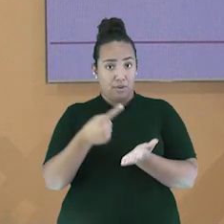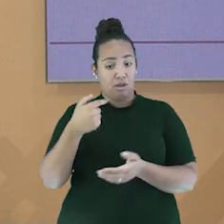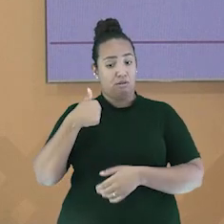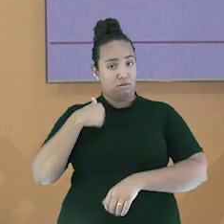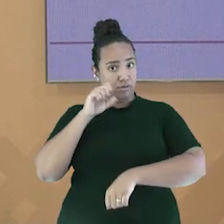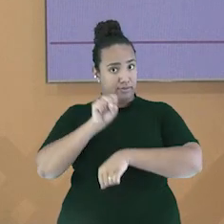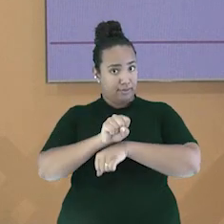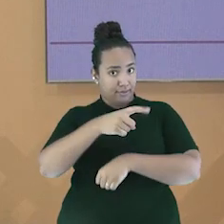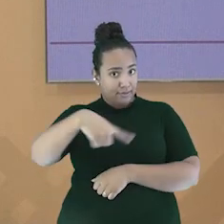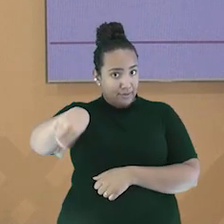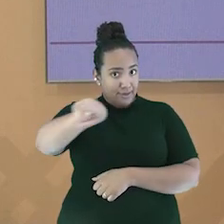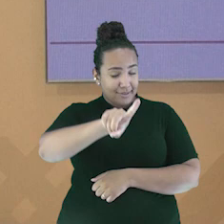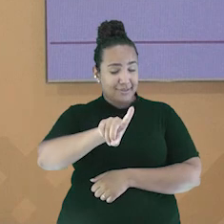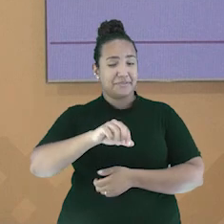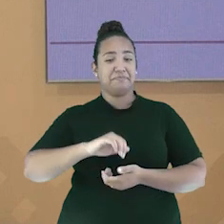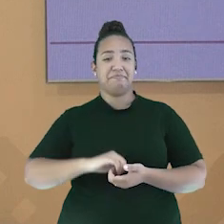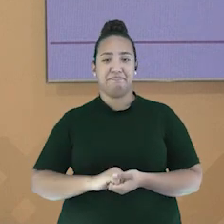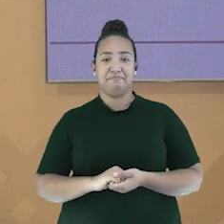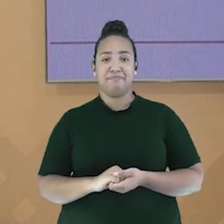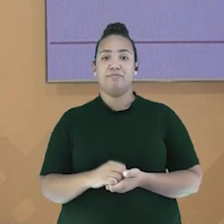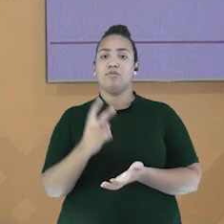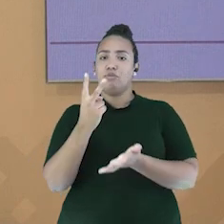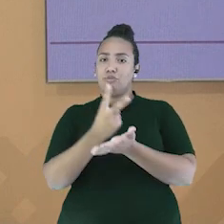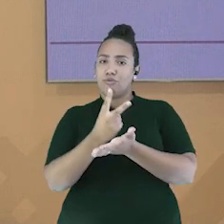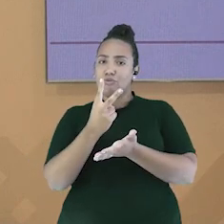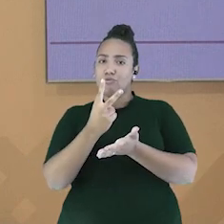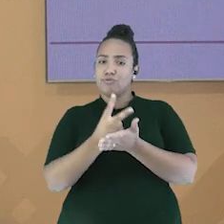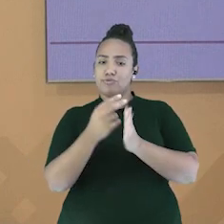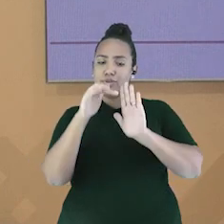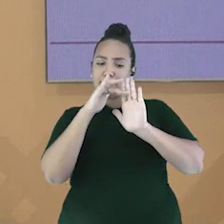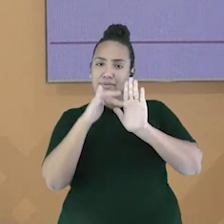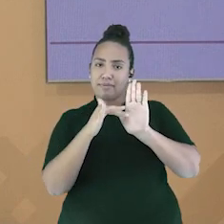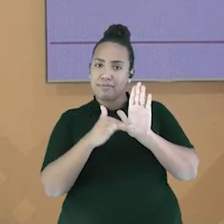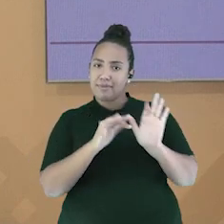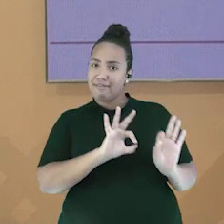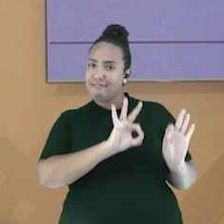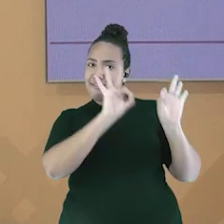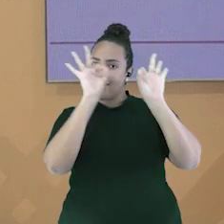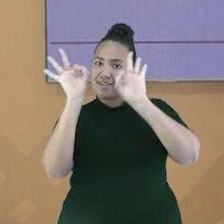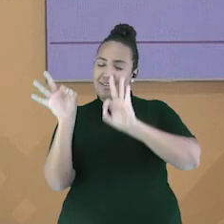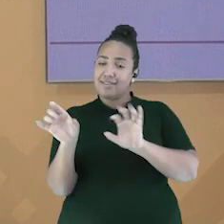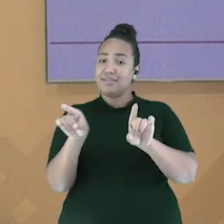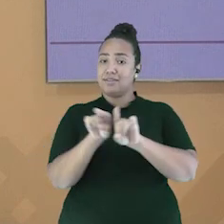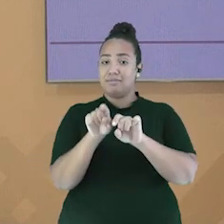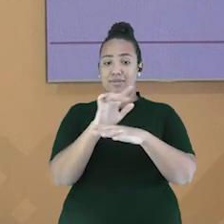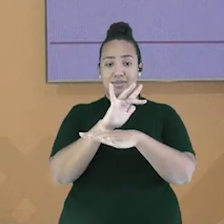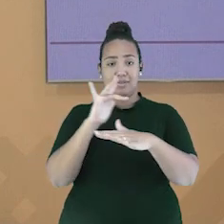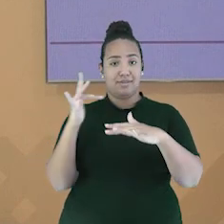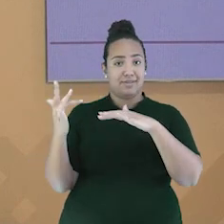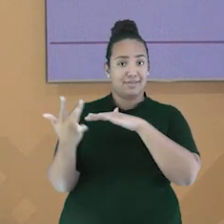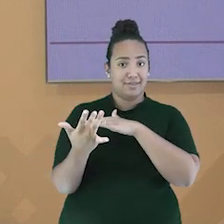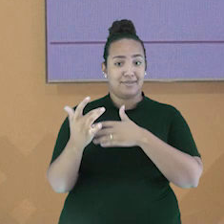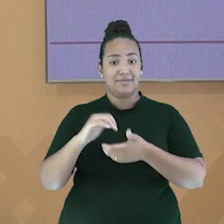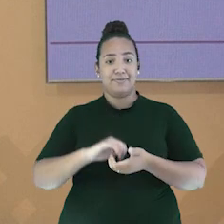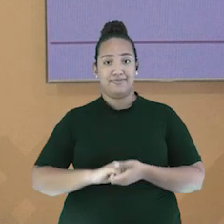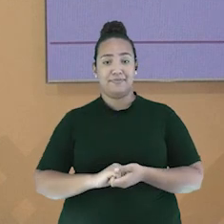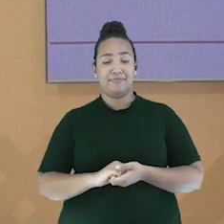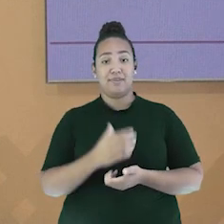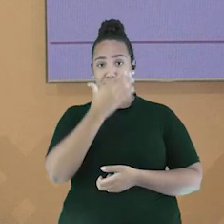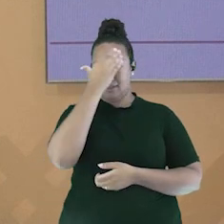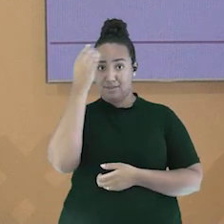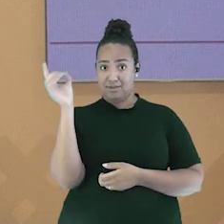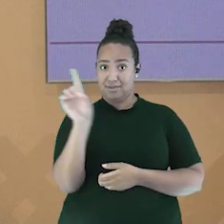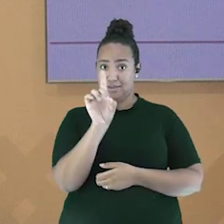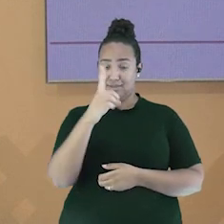te esperar continue ligadinho aqui no nosso canal nos acompanhe pelas redes sociais fique com Deus e não